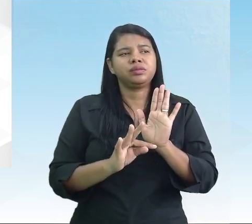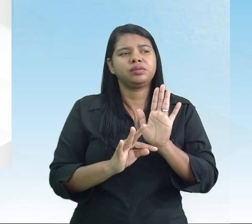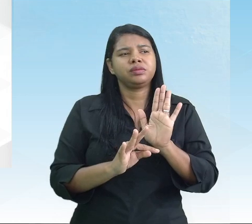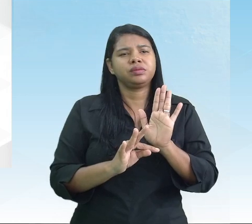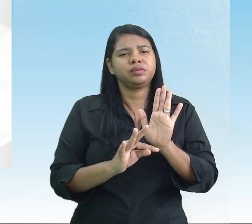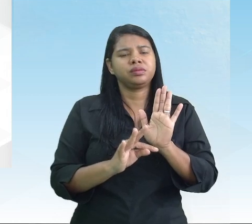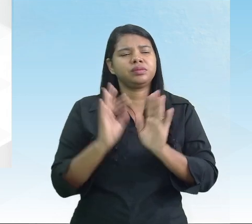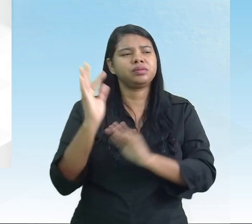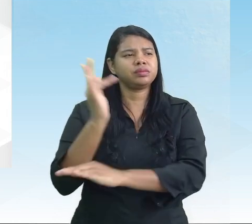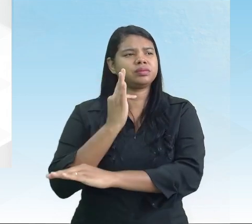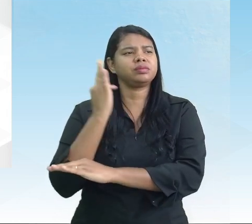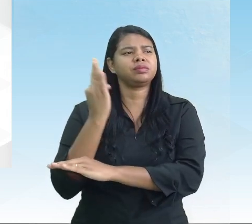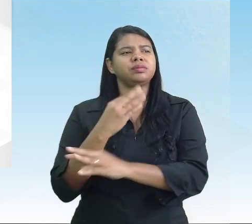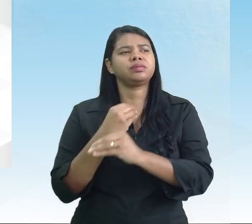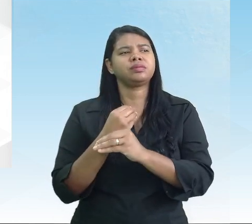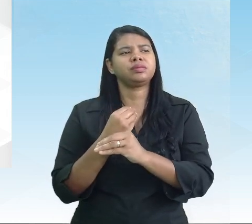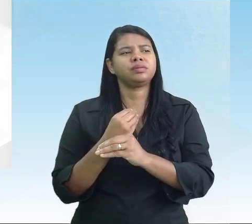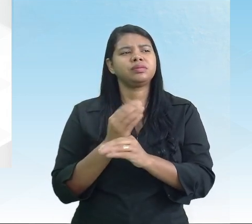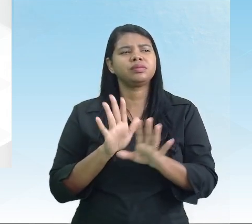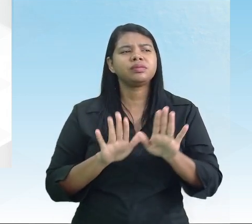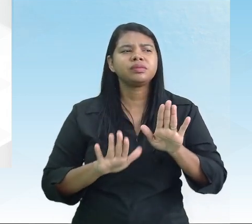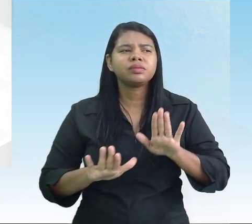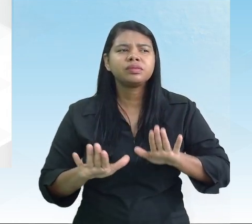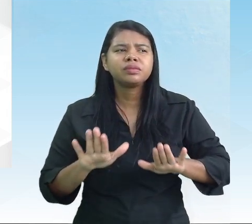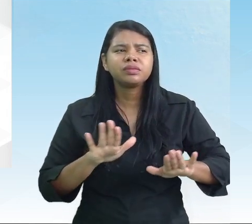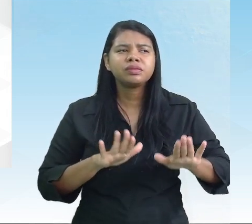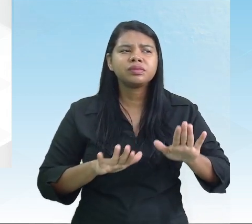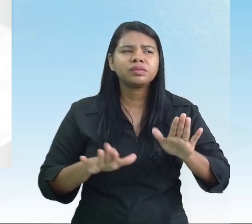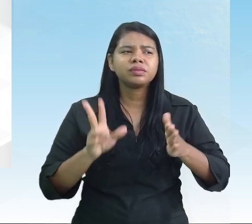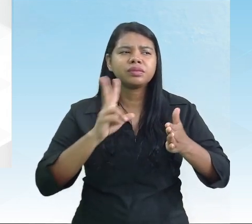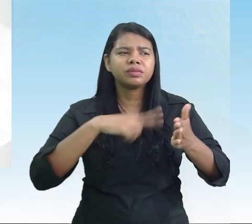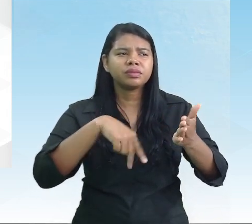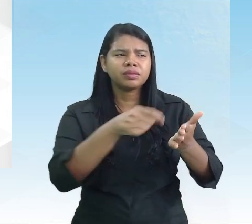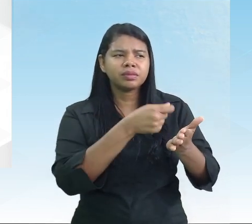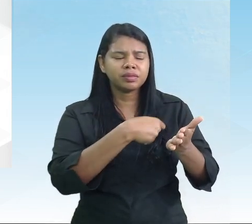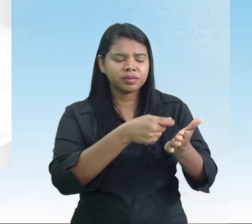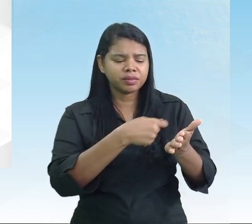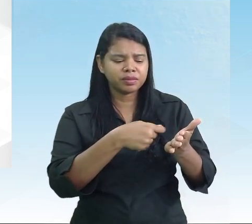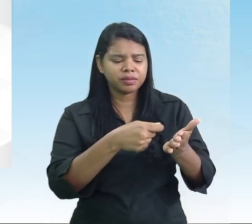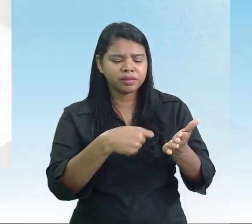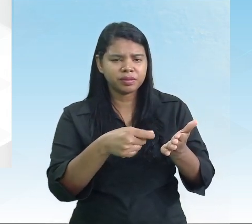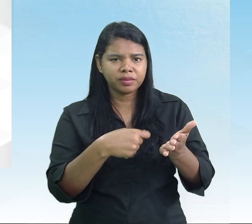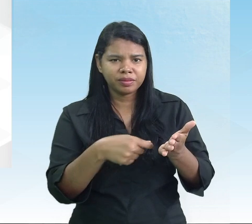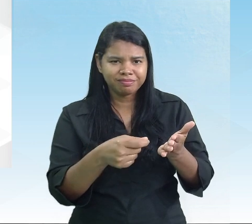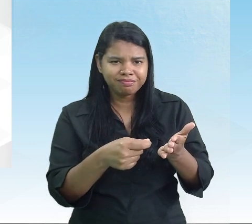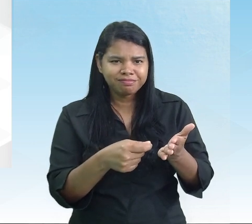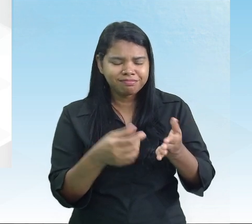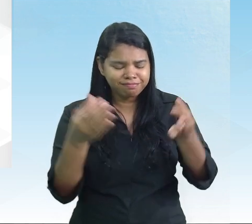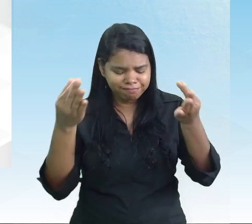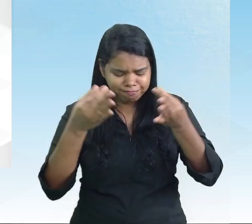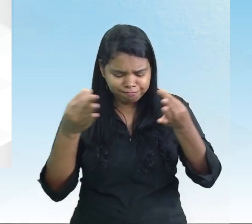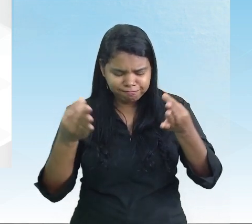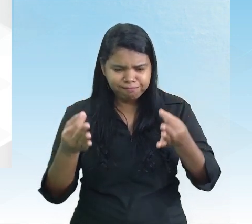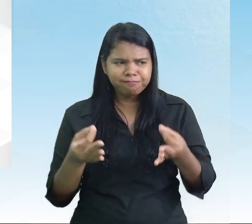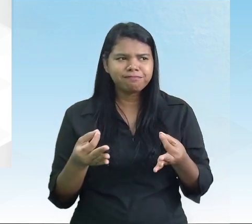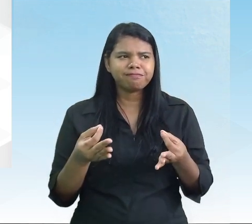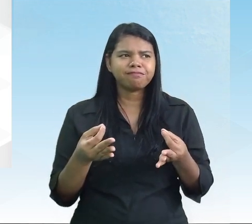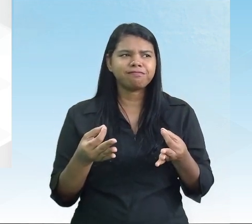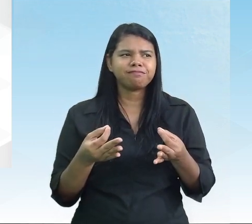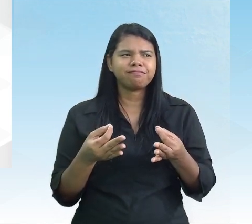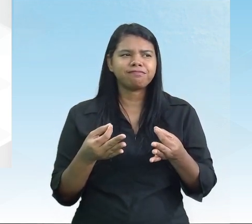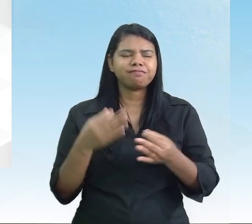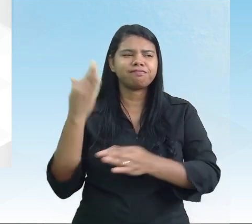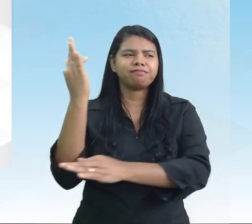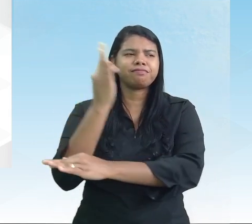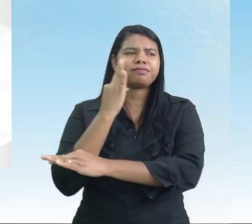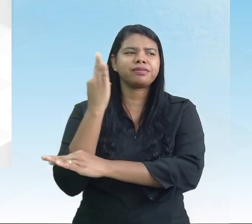que ter cuidado na nossa escrita para escrevermos de forma o quê?